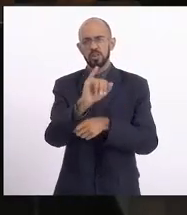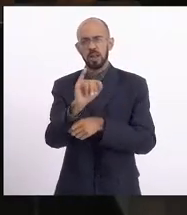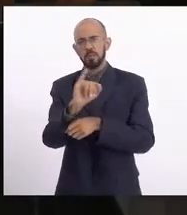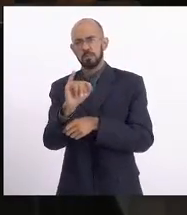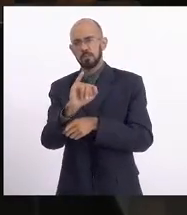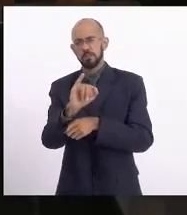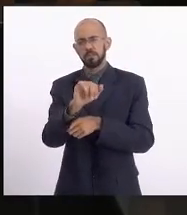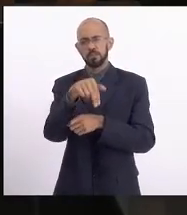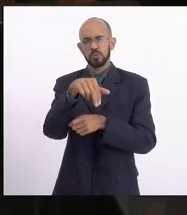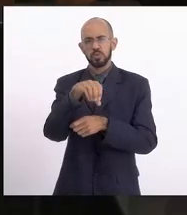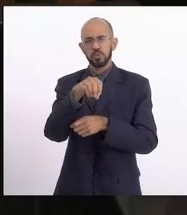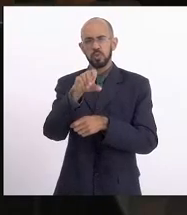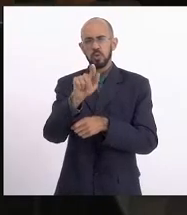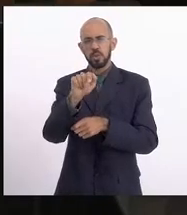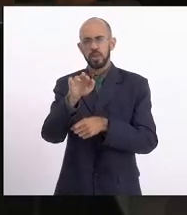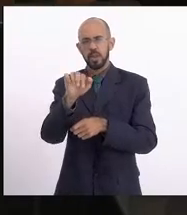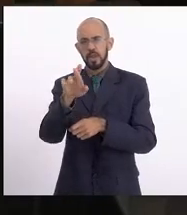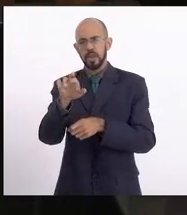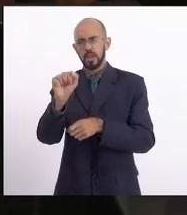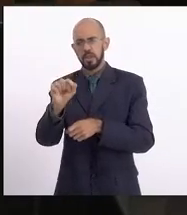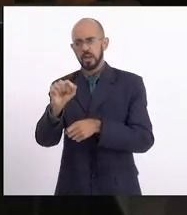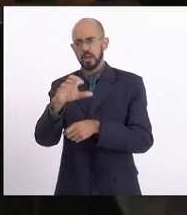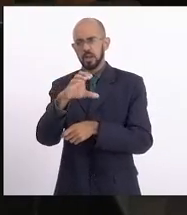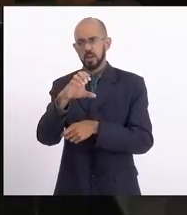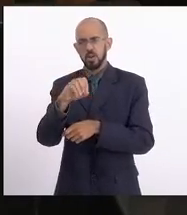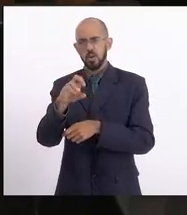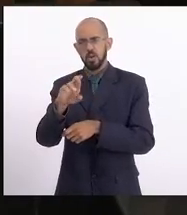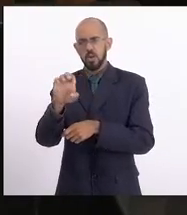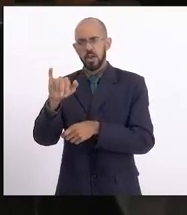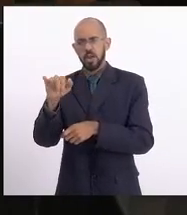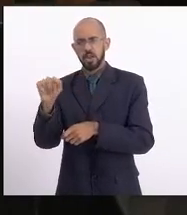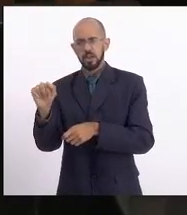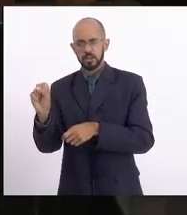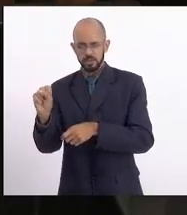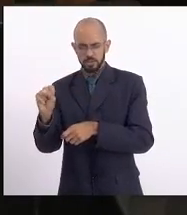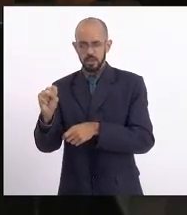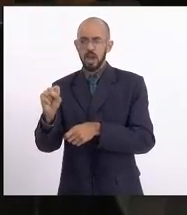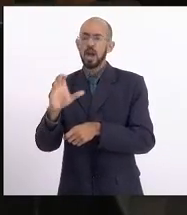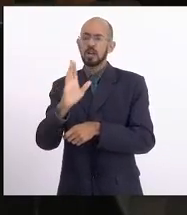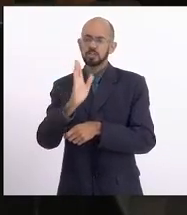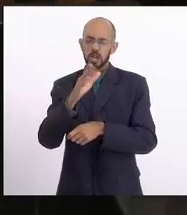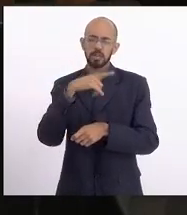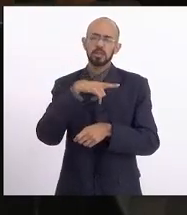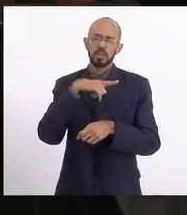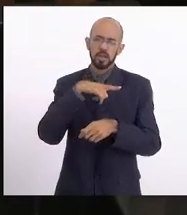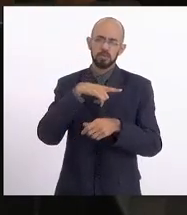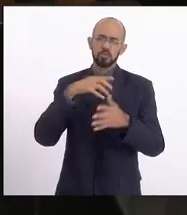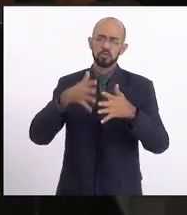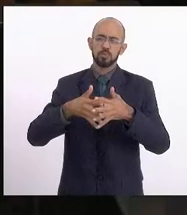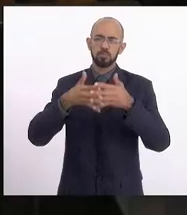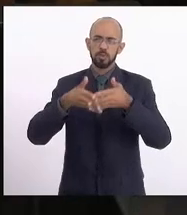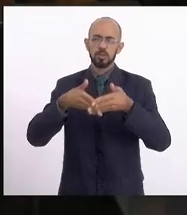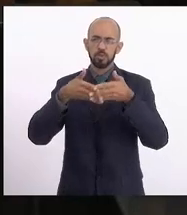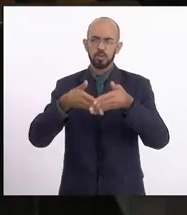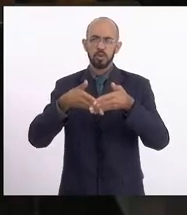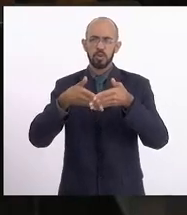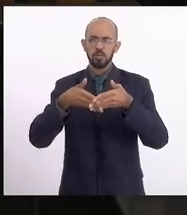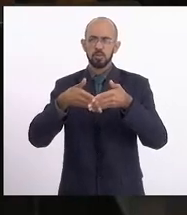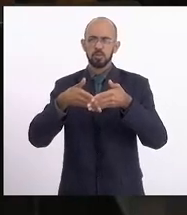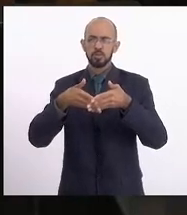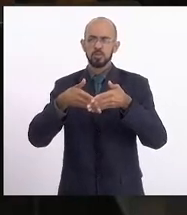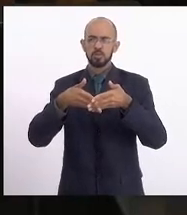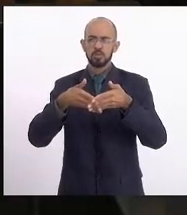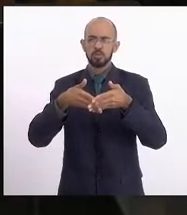Nogueira, Correias, nós já temos em Petrópolis, eu não sei se os senhores sabem, deputado Librelon,